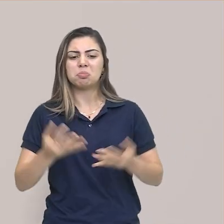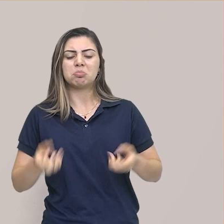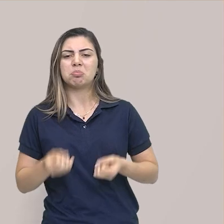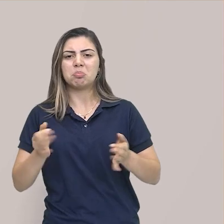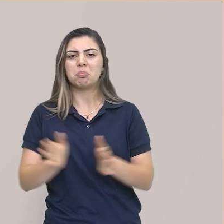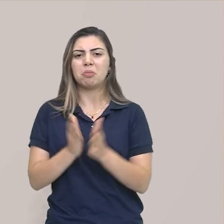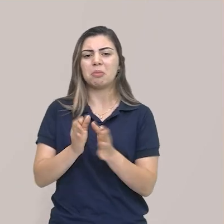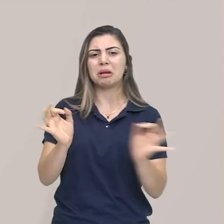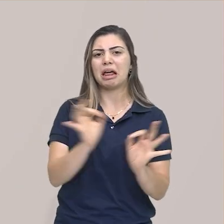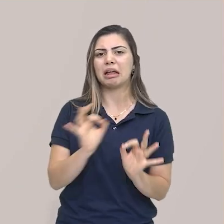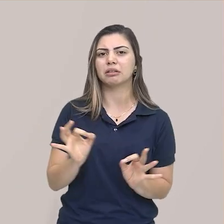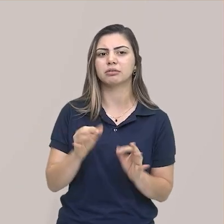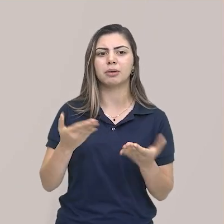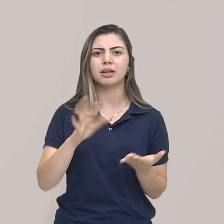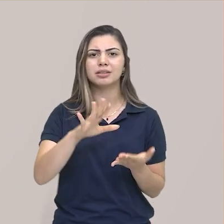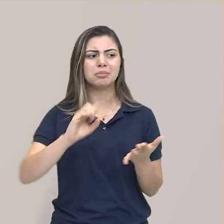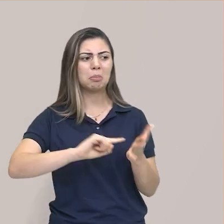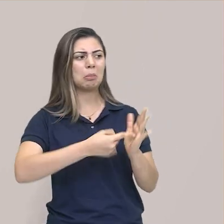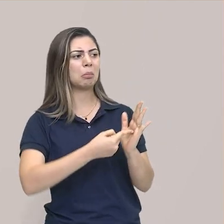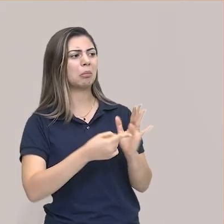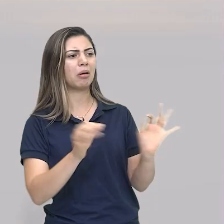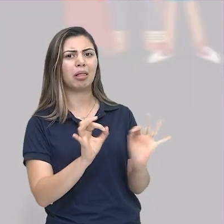Morreu antes de fazer a pontuação.